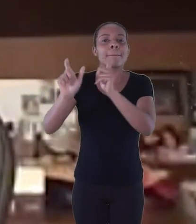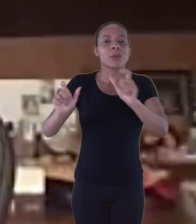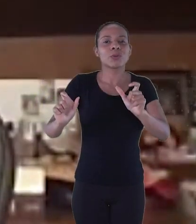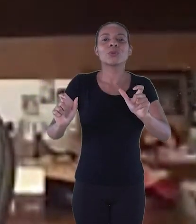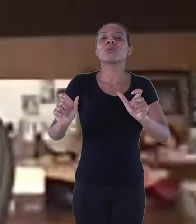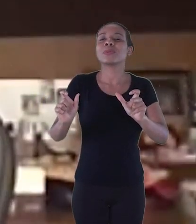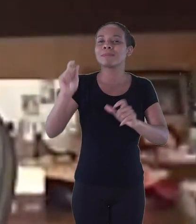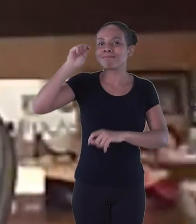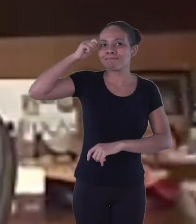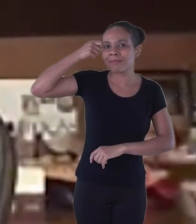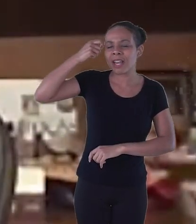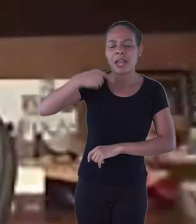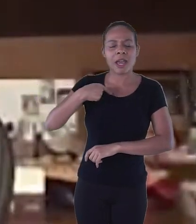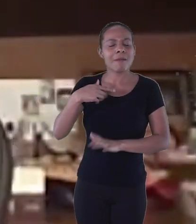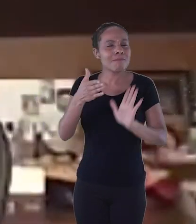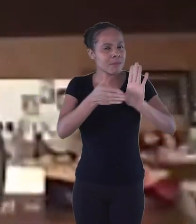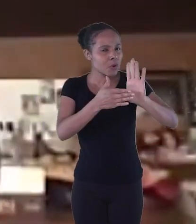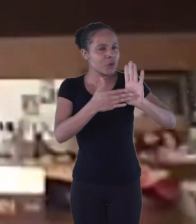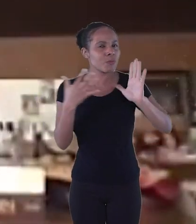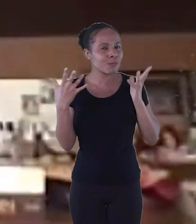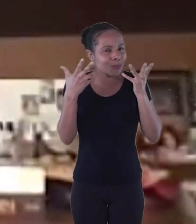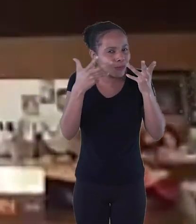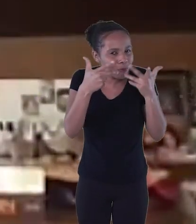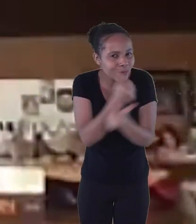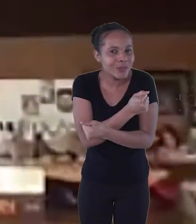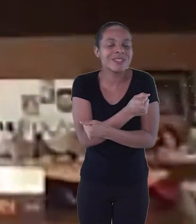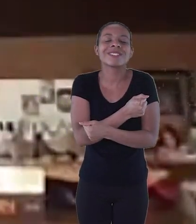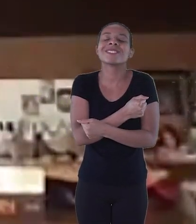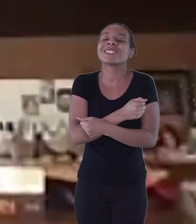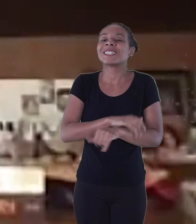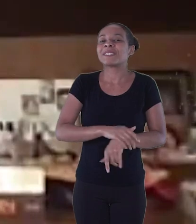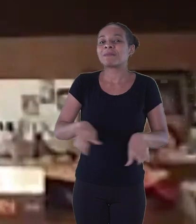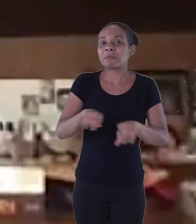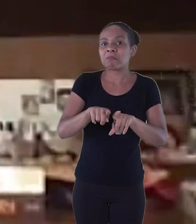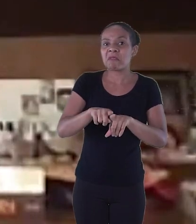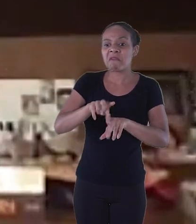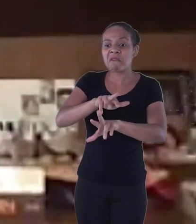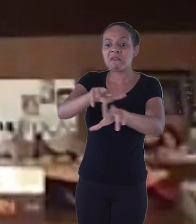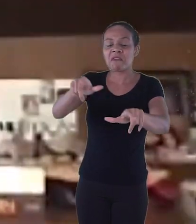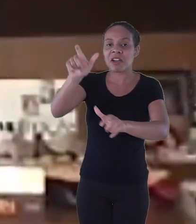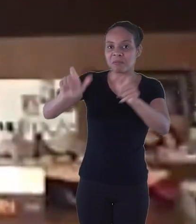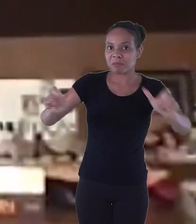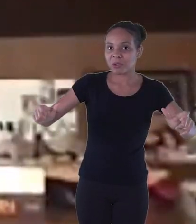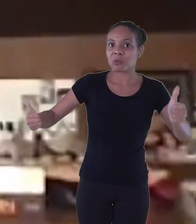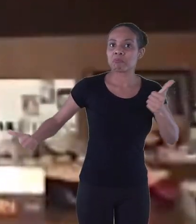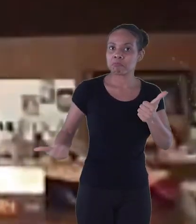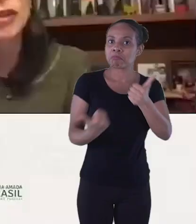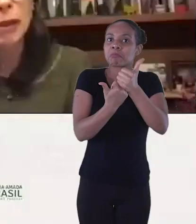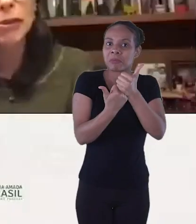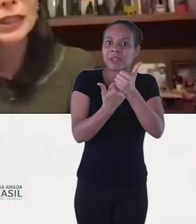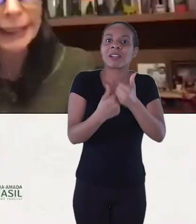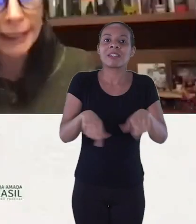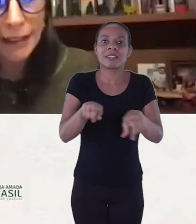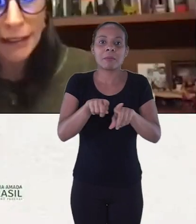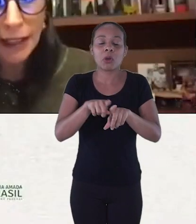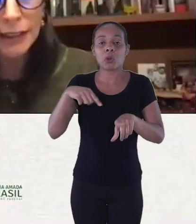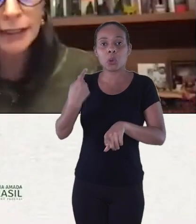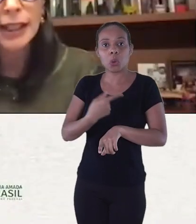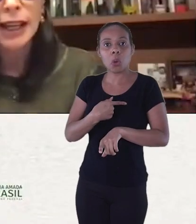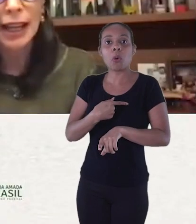muitos braços. Agora, no dia 1º, nós abrimos uma exposição Jaime, eu, Flávio, nós